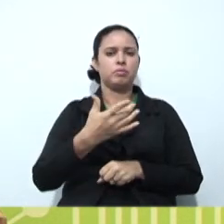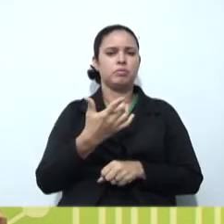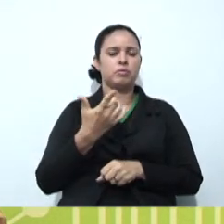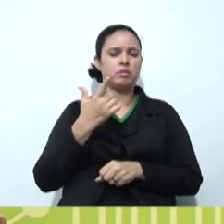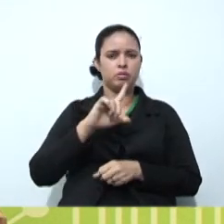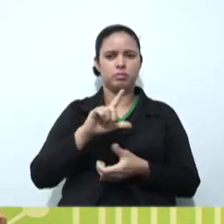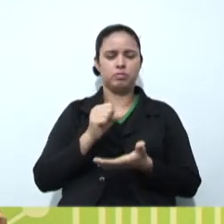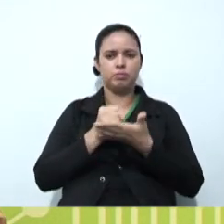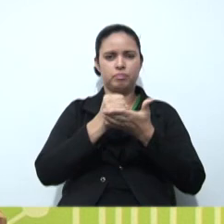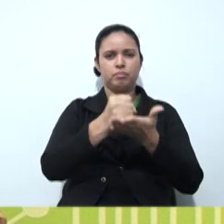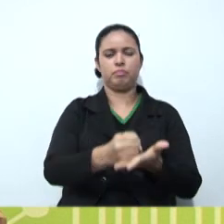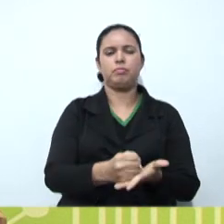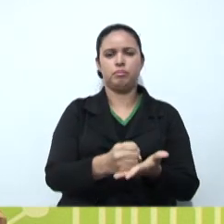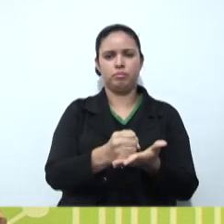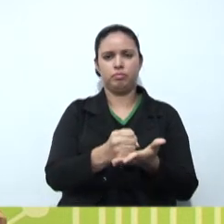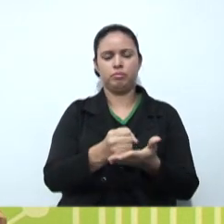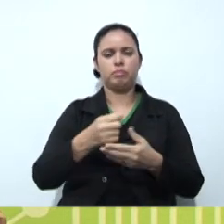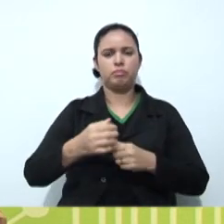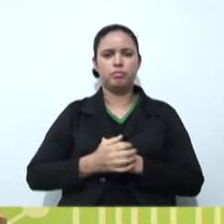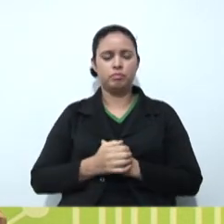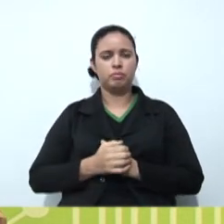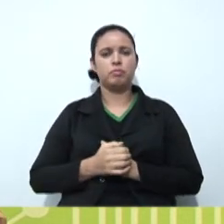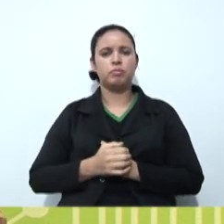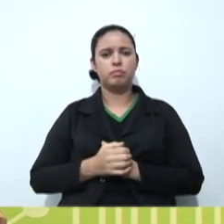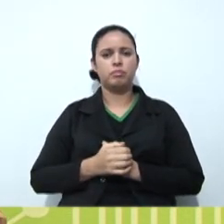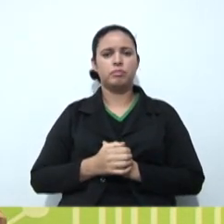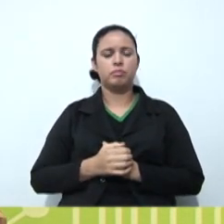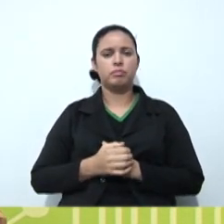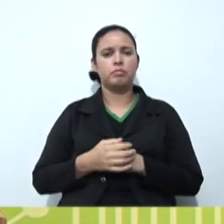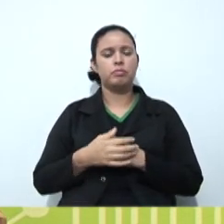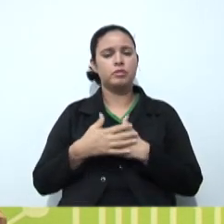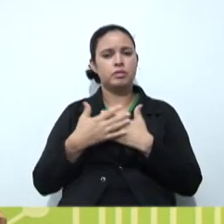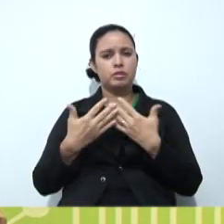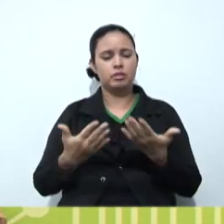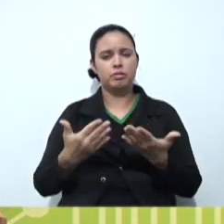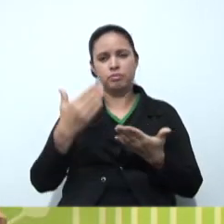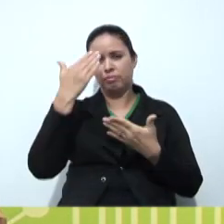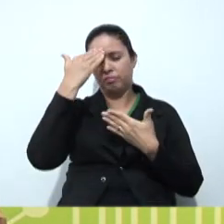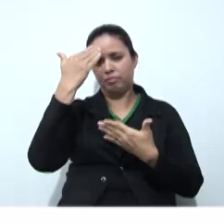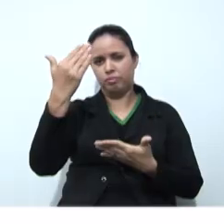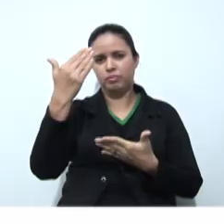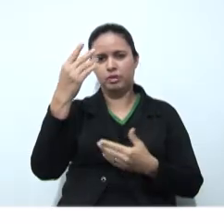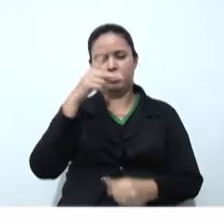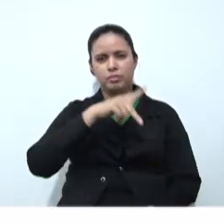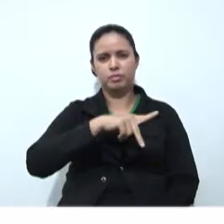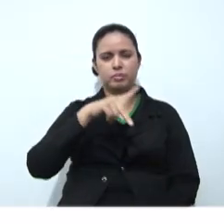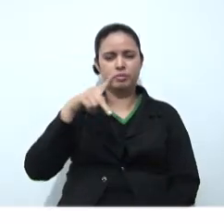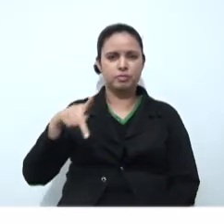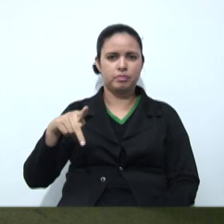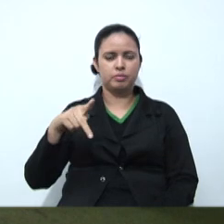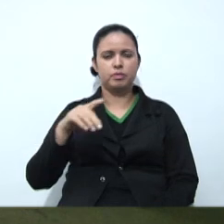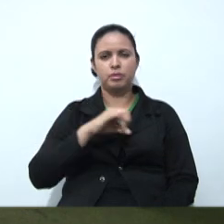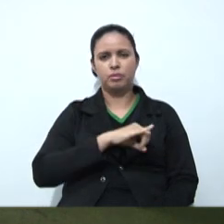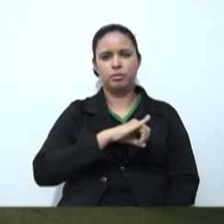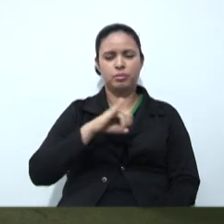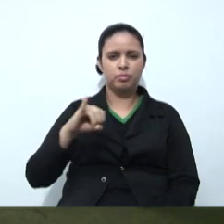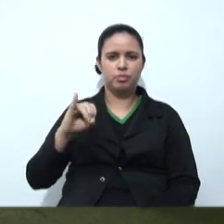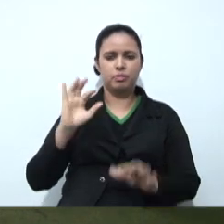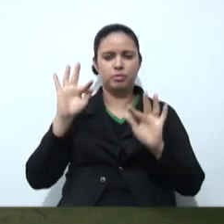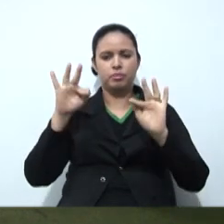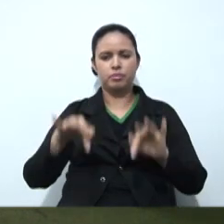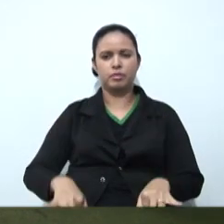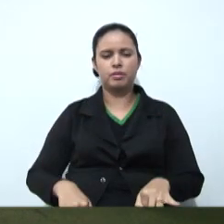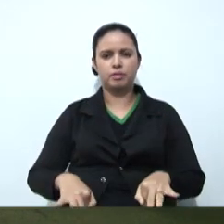levar ao resultado que você almeja. Então, nada mais a declarar. Eu gostaria de passar ao professor Marcos aí para dar um alô final para todo